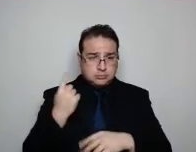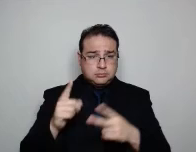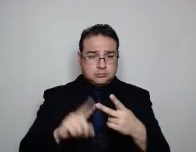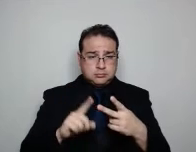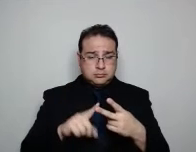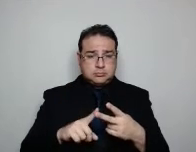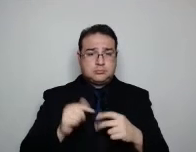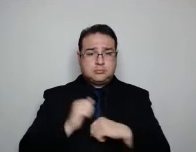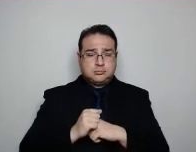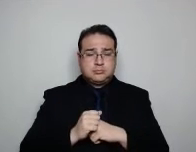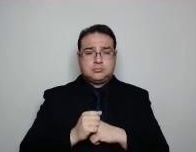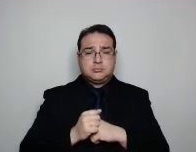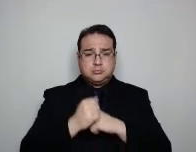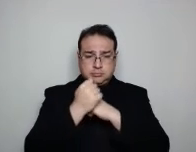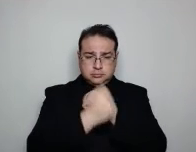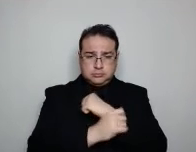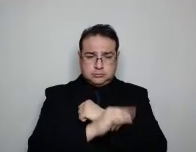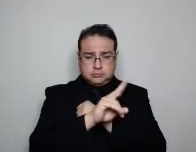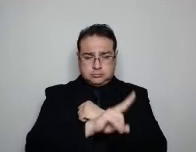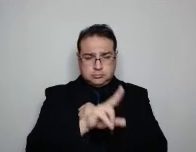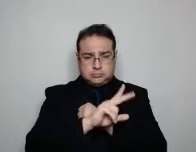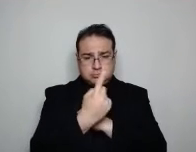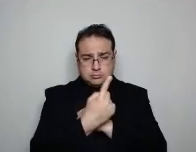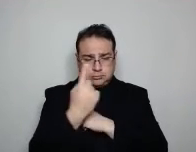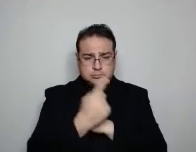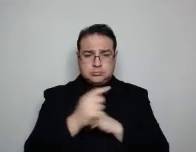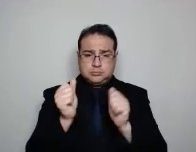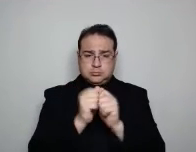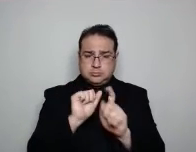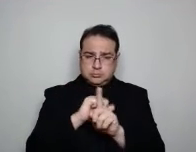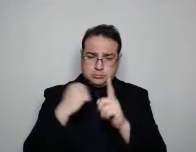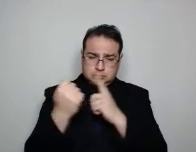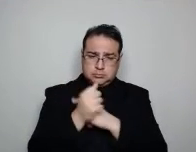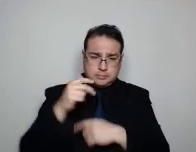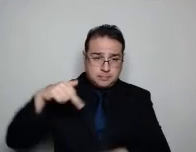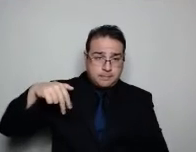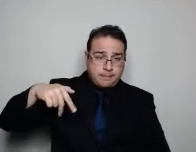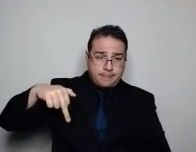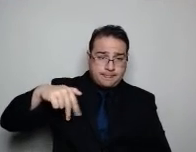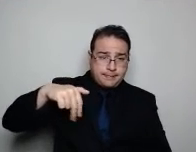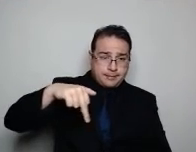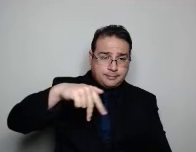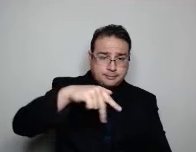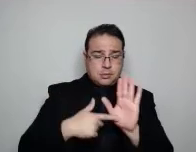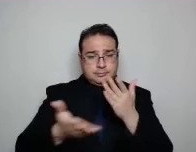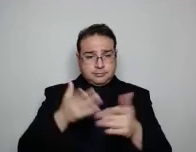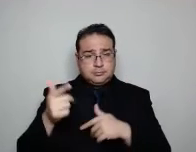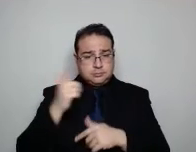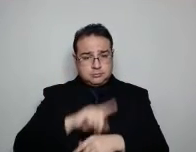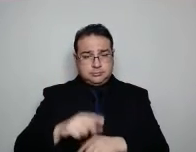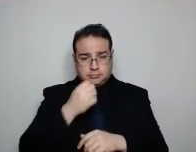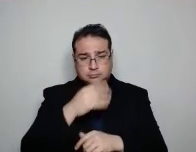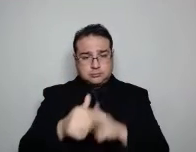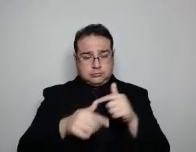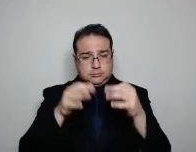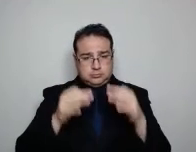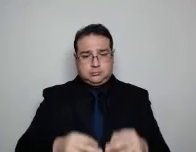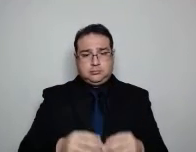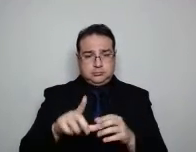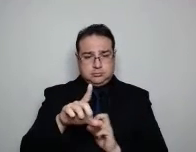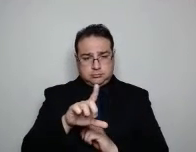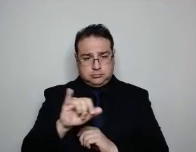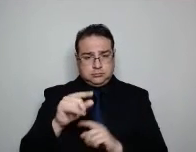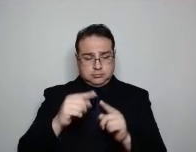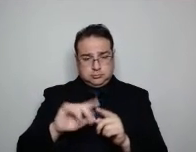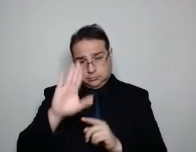bastante resultado. Quanto à parte legal, o principal ponto que a Unimed ampara na sua justificativa para não cobrir o tratamento médico é